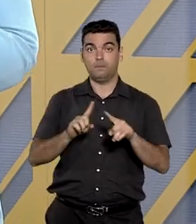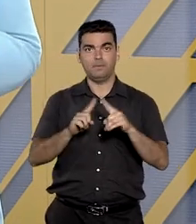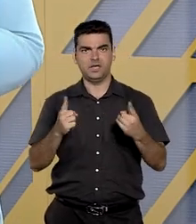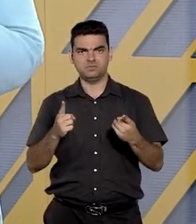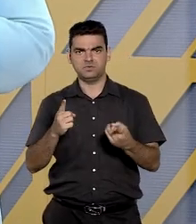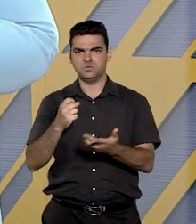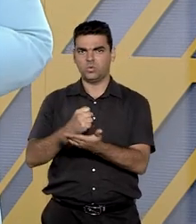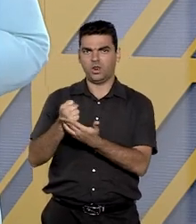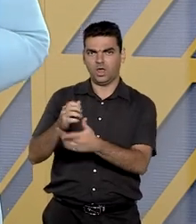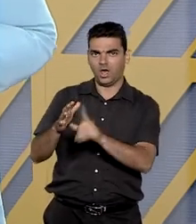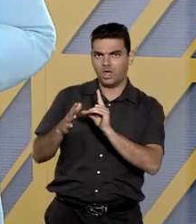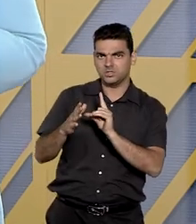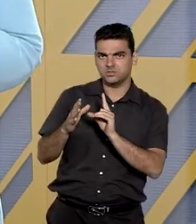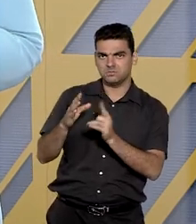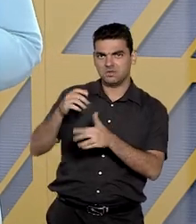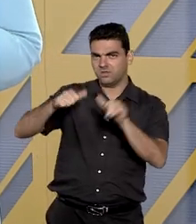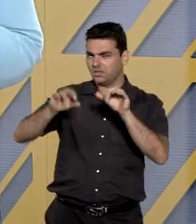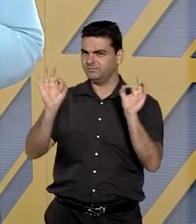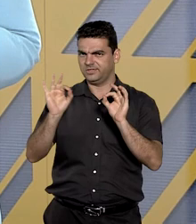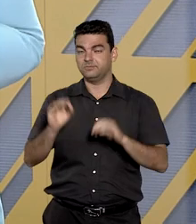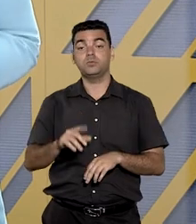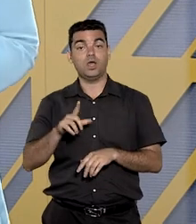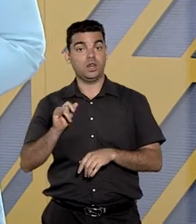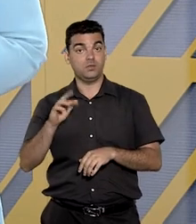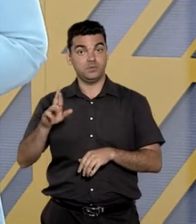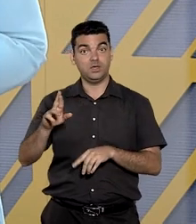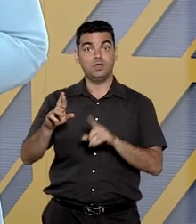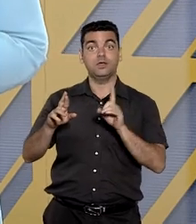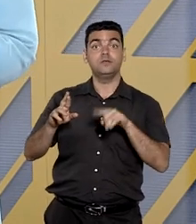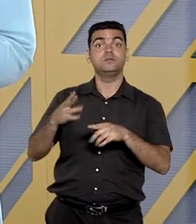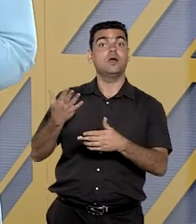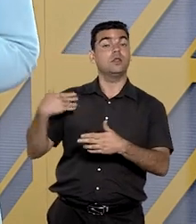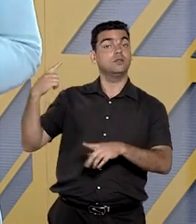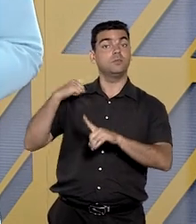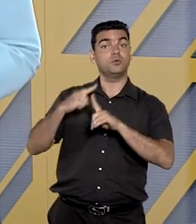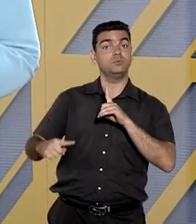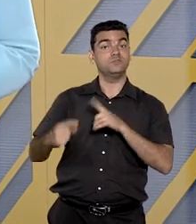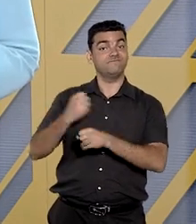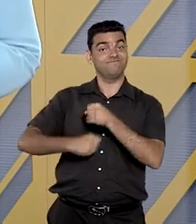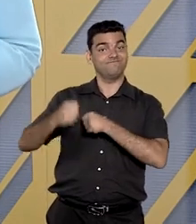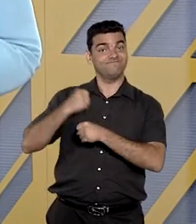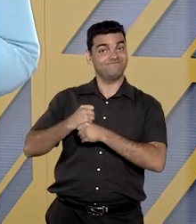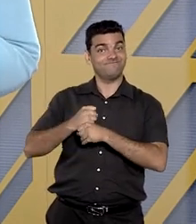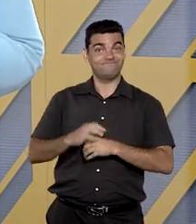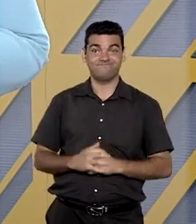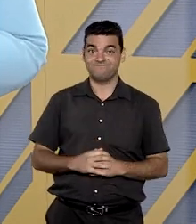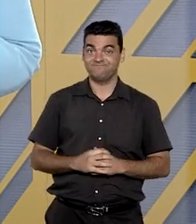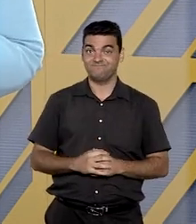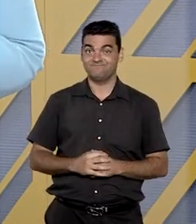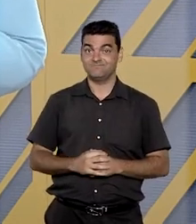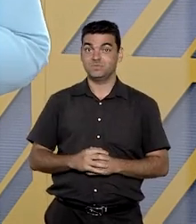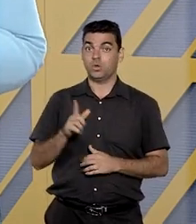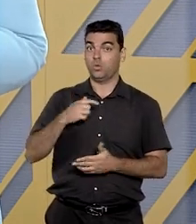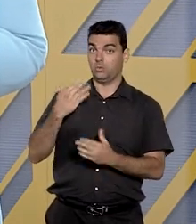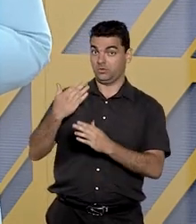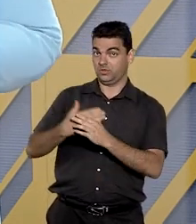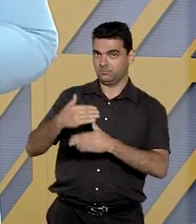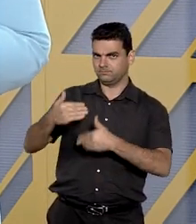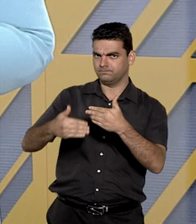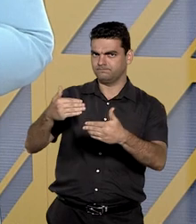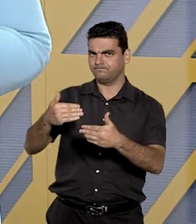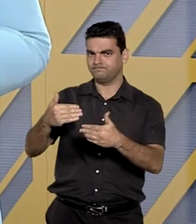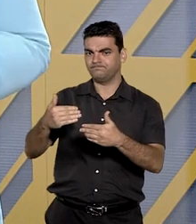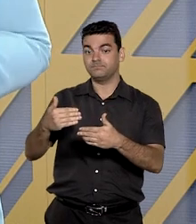Brasil sem a necessidade de visto prévio. A concessão de liminares estava vedada desde o ano passado. De acordo